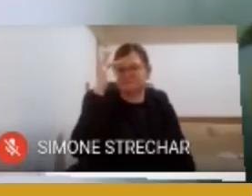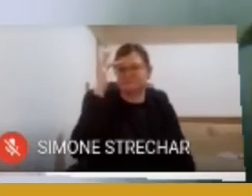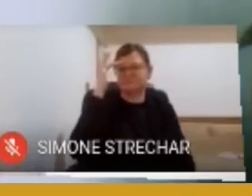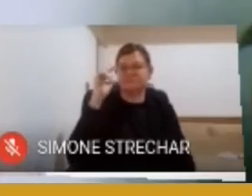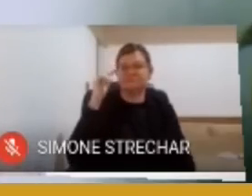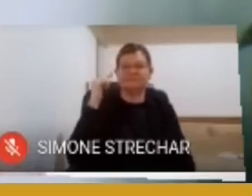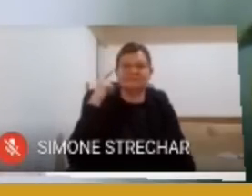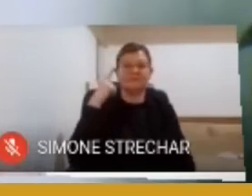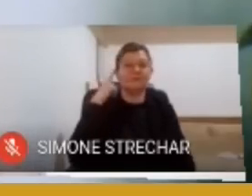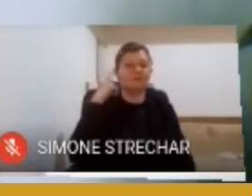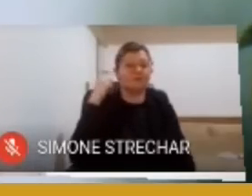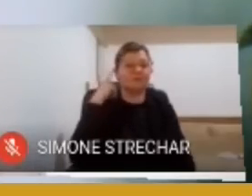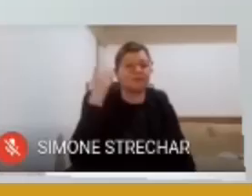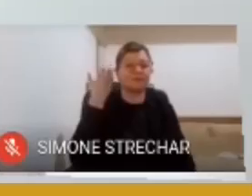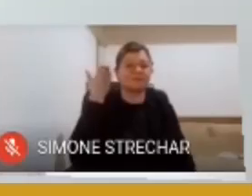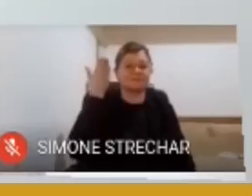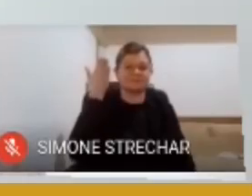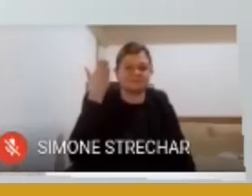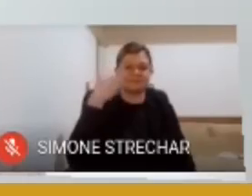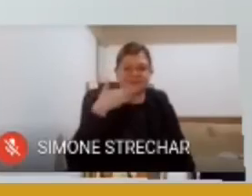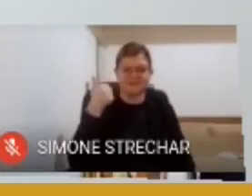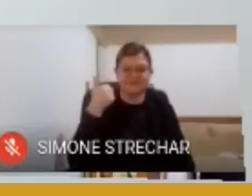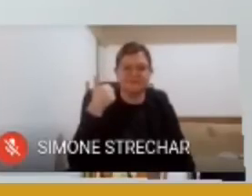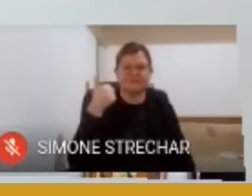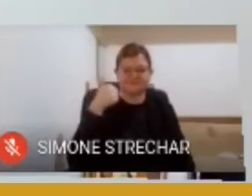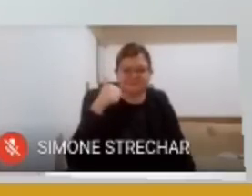dessa situação que nós estamos vivendo.